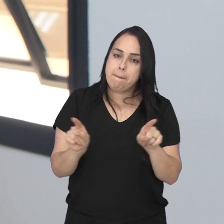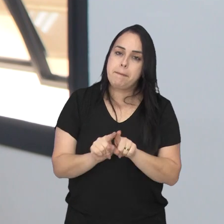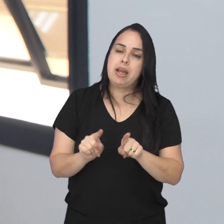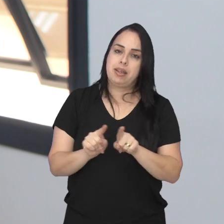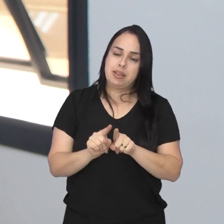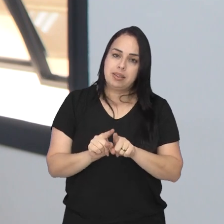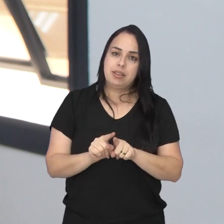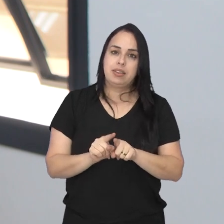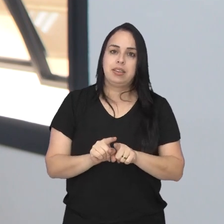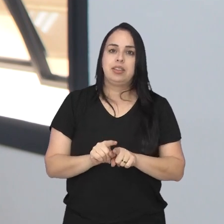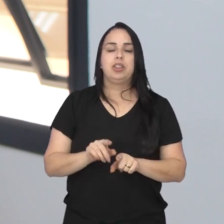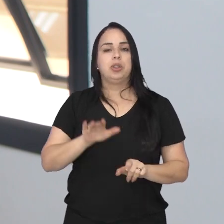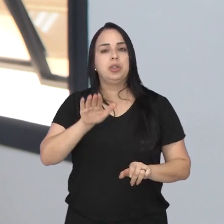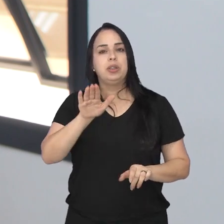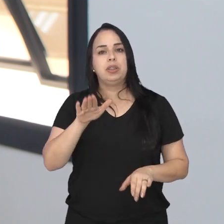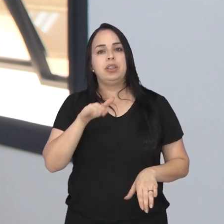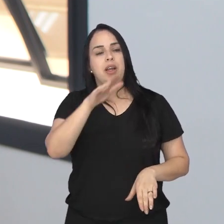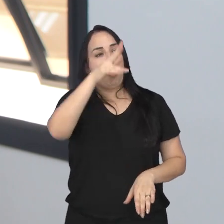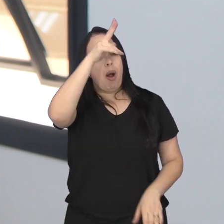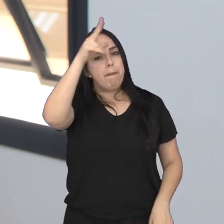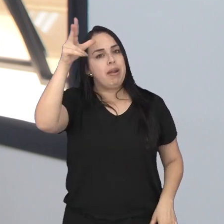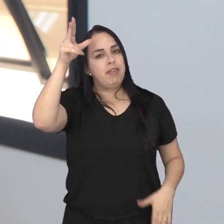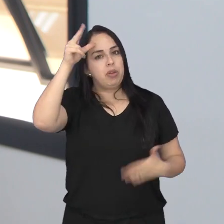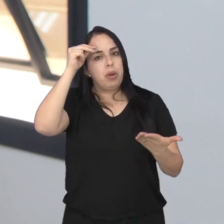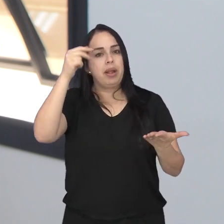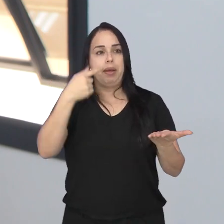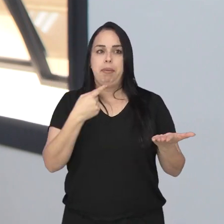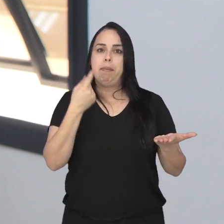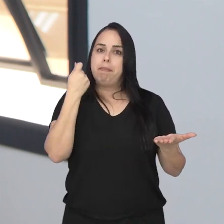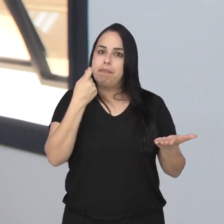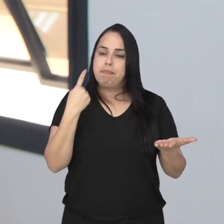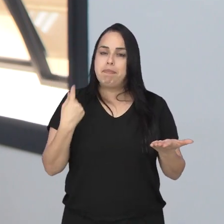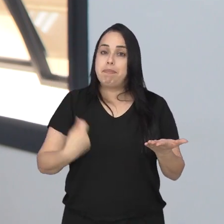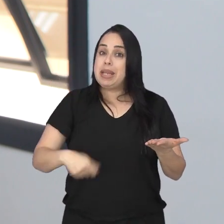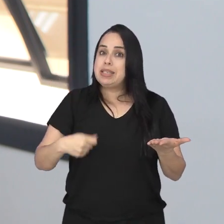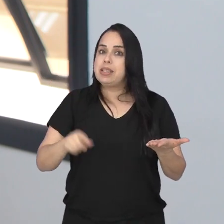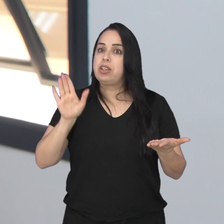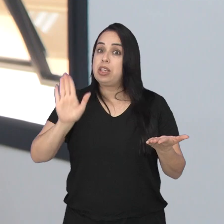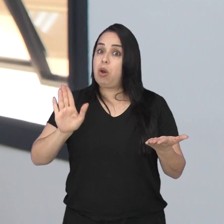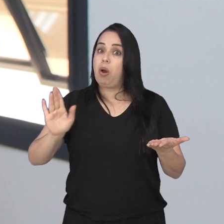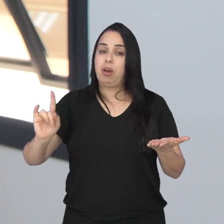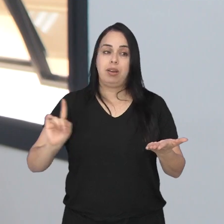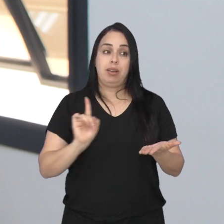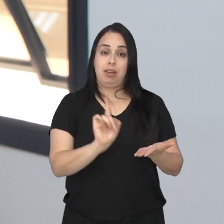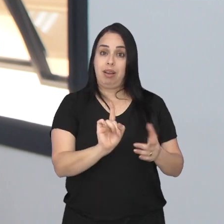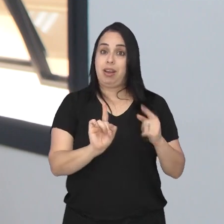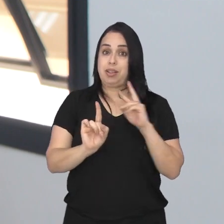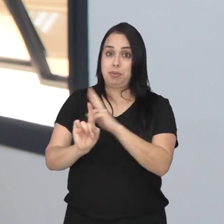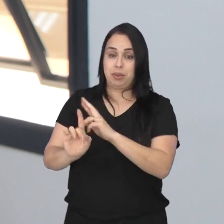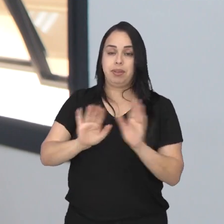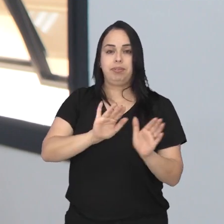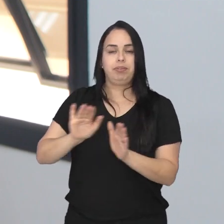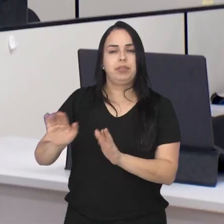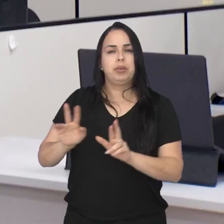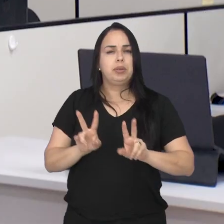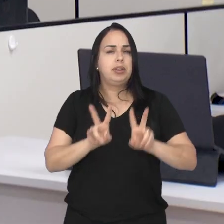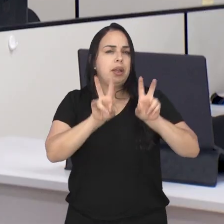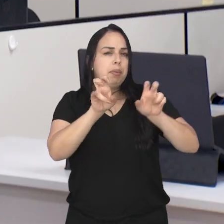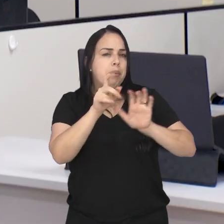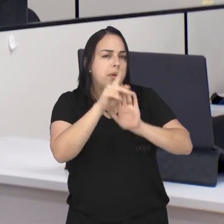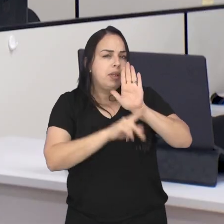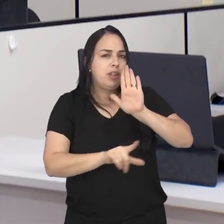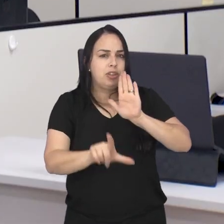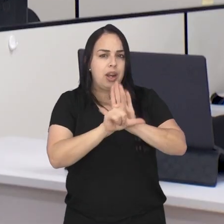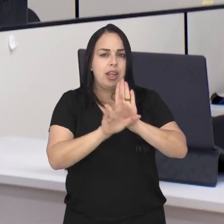Atento e ao mesmo tempo chamando atenção da prefeitura que o que tá batendo aqui já bateu lá agora